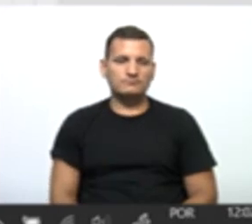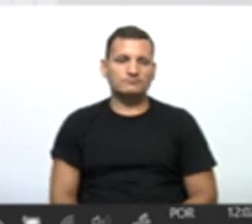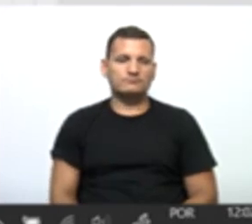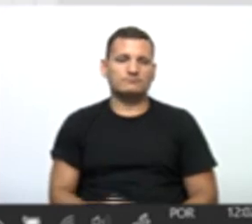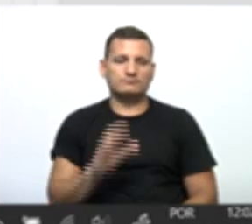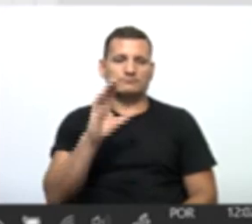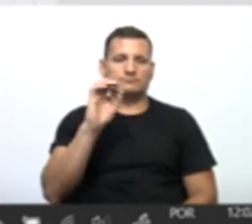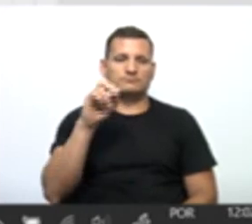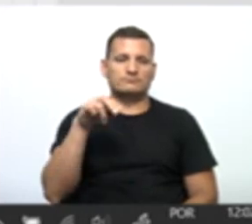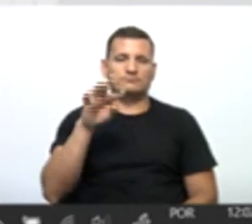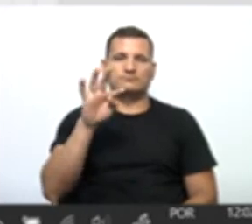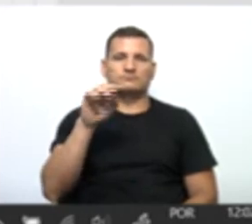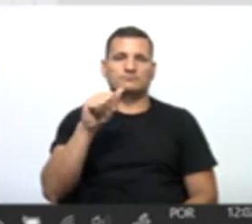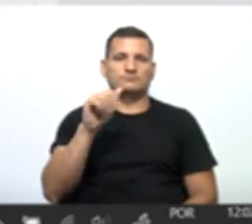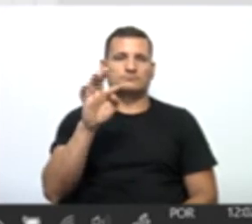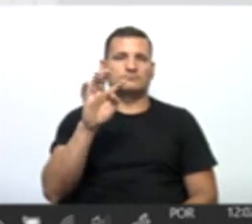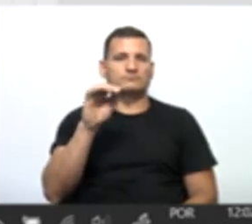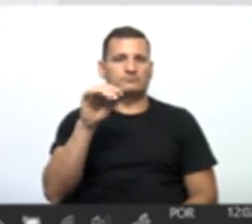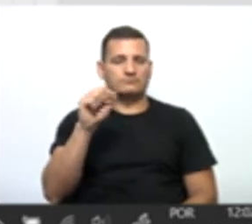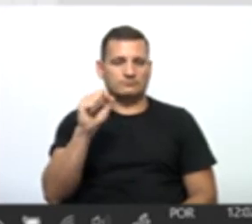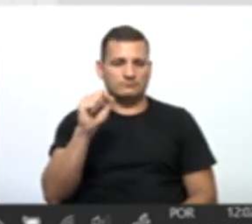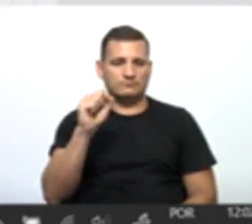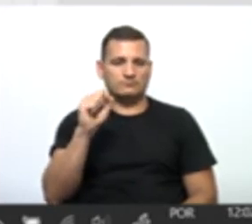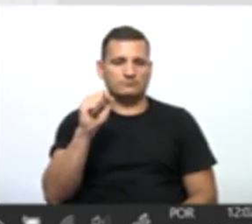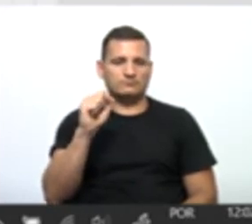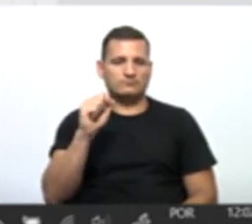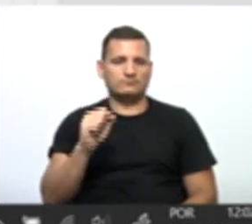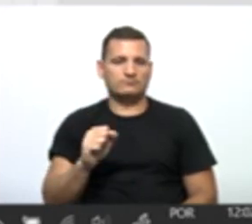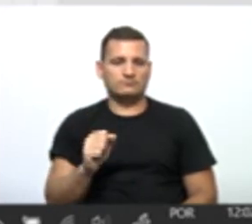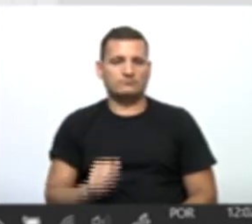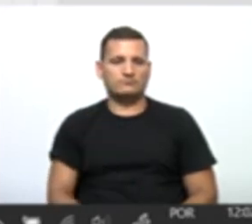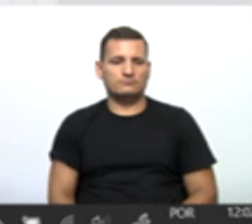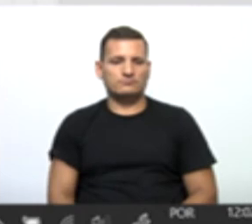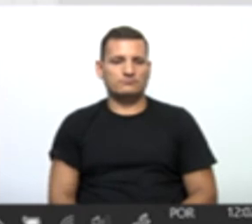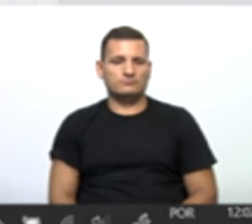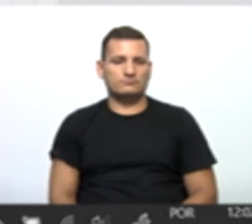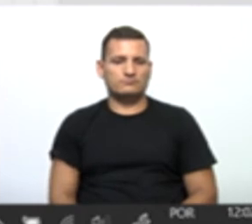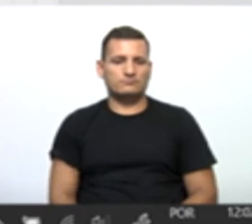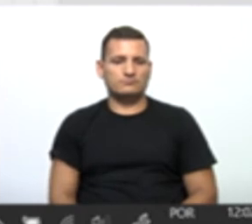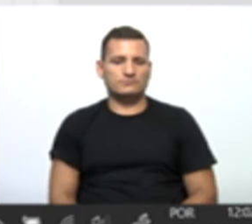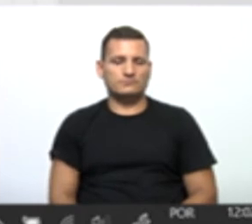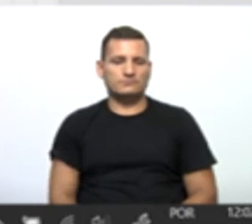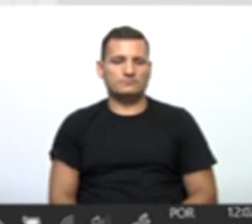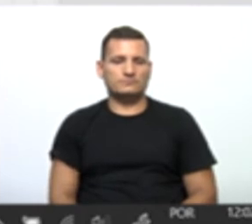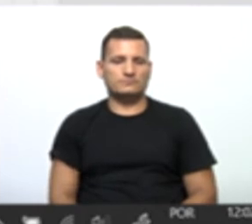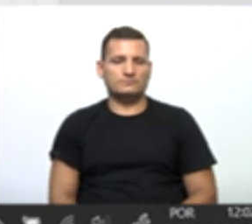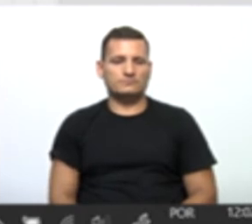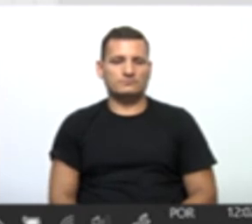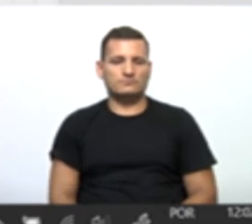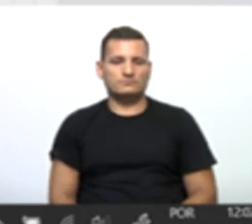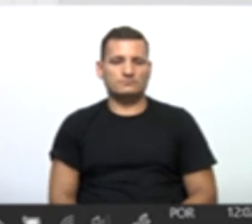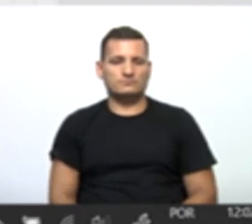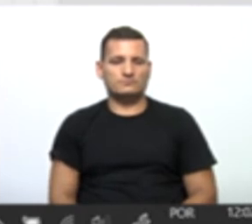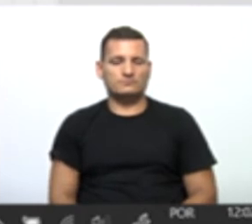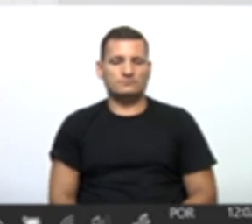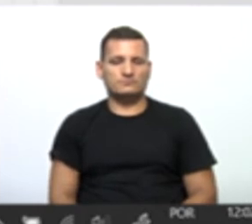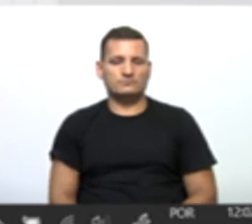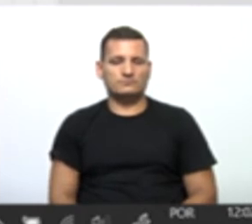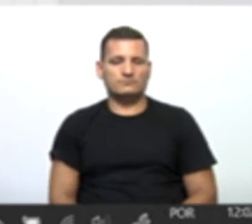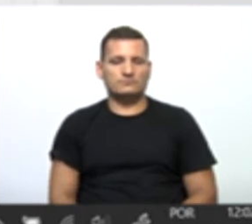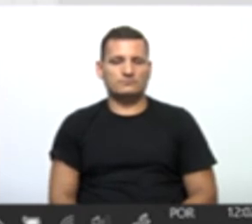Contatos. Enfim, são situações aqui, por exemplo, que eu posso estar utilizando.